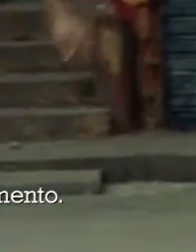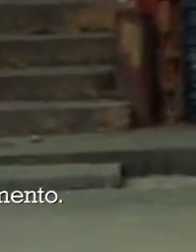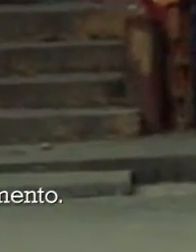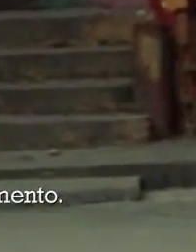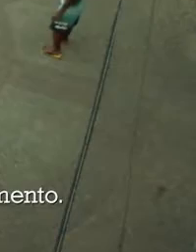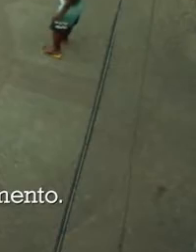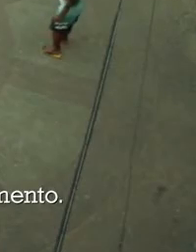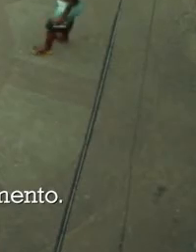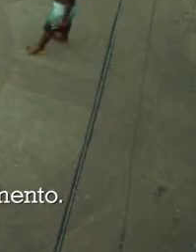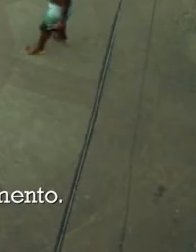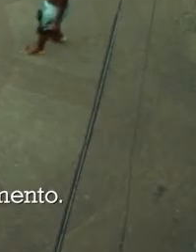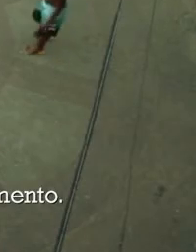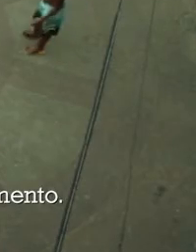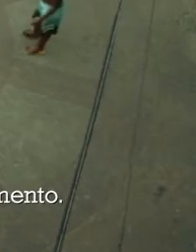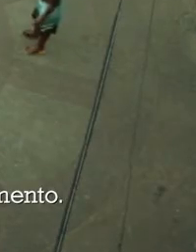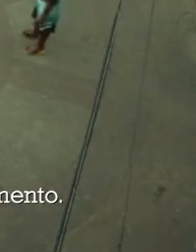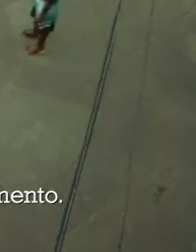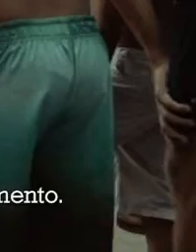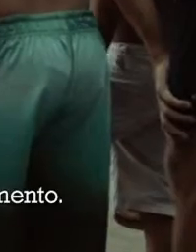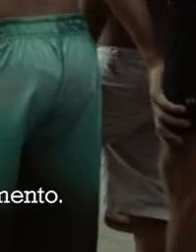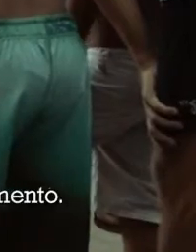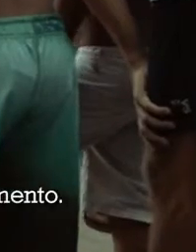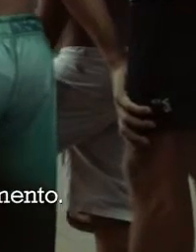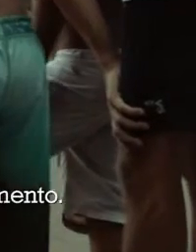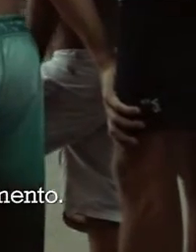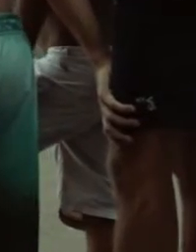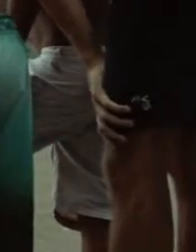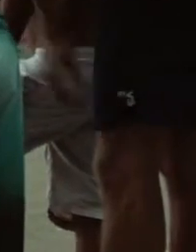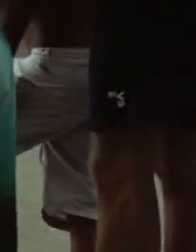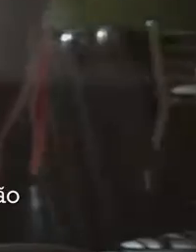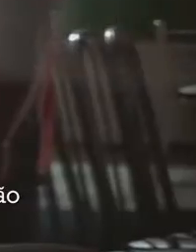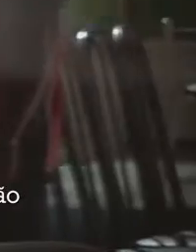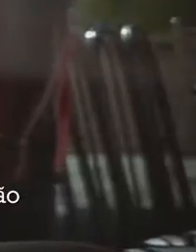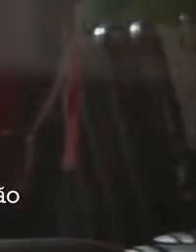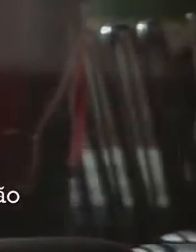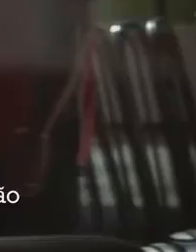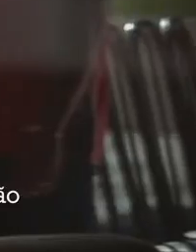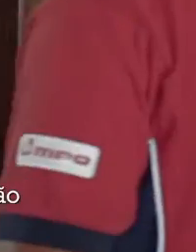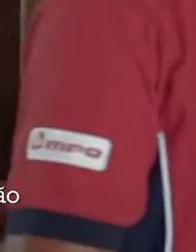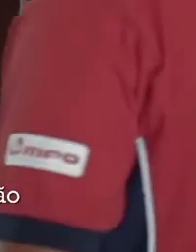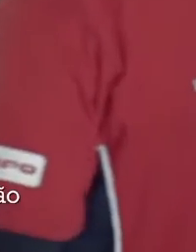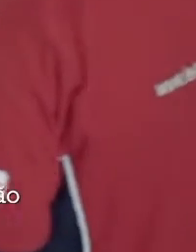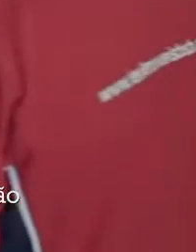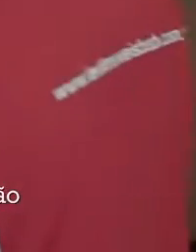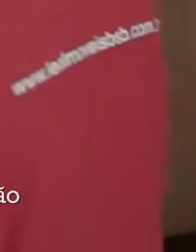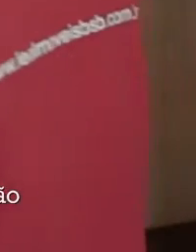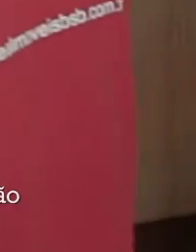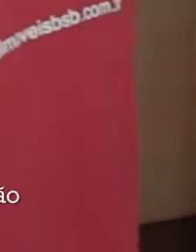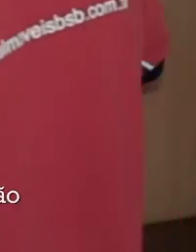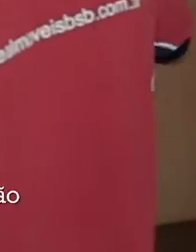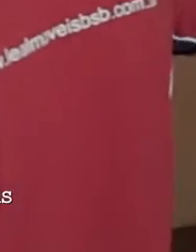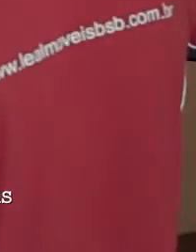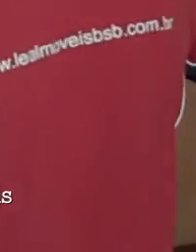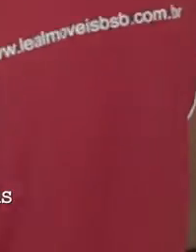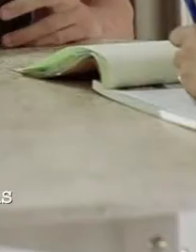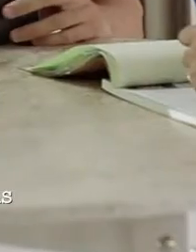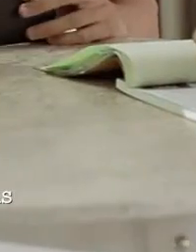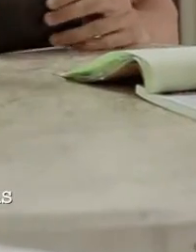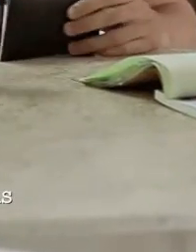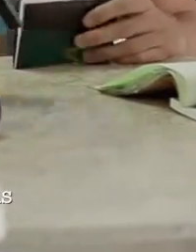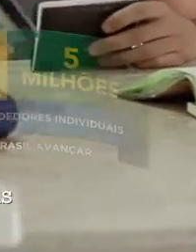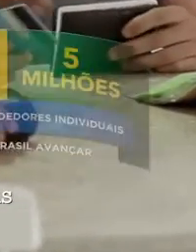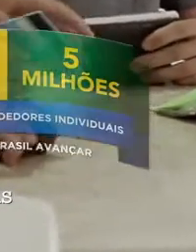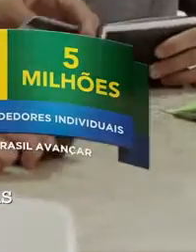proteção social na mesma página do crescimento. É com a garra e a capacidade de realização desses milhões